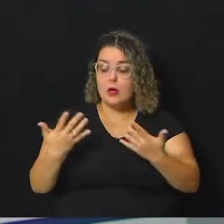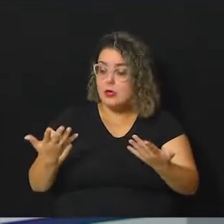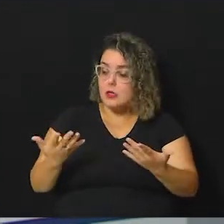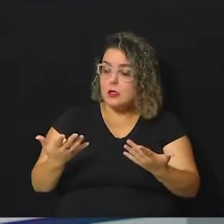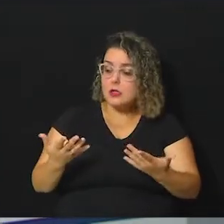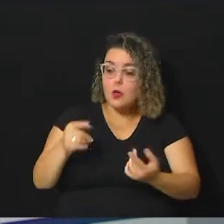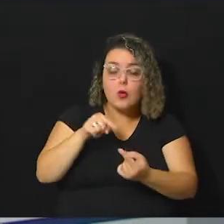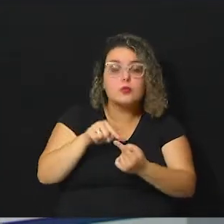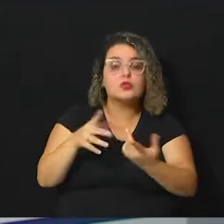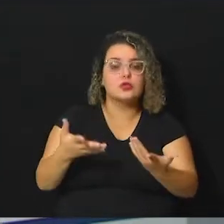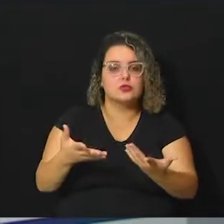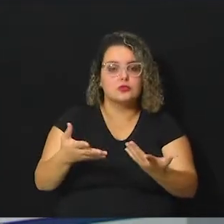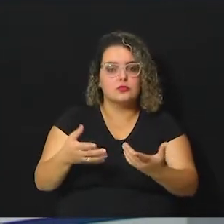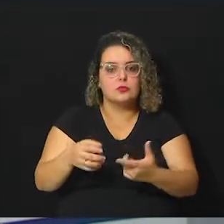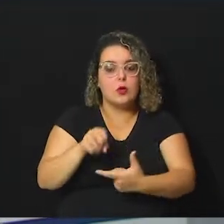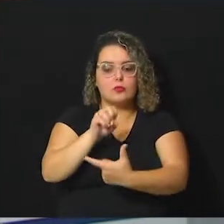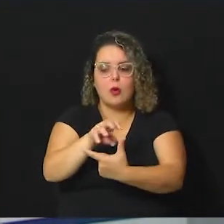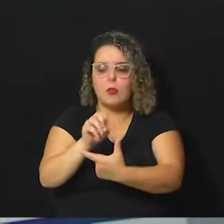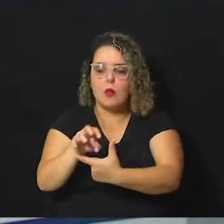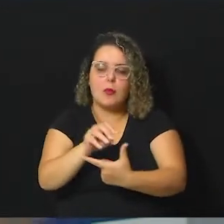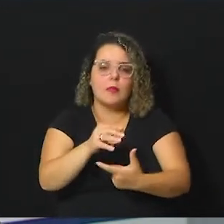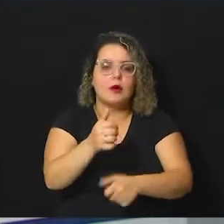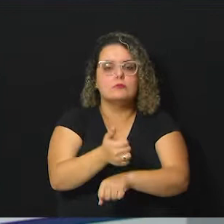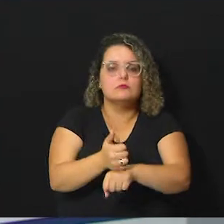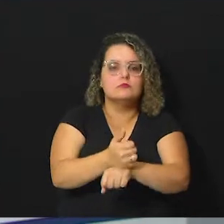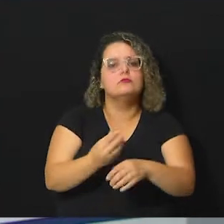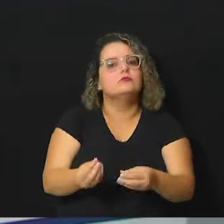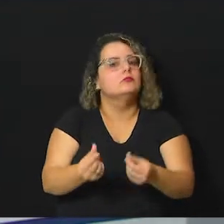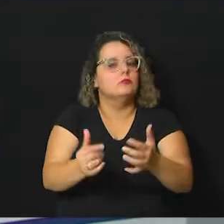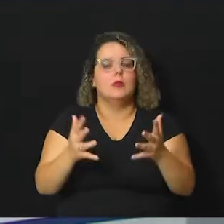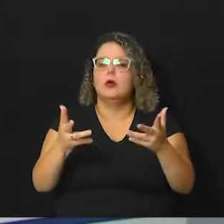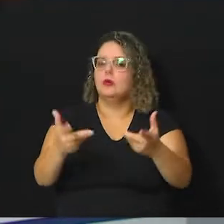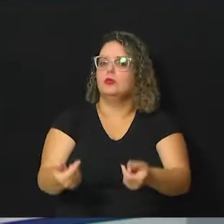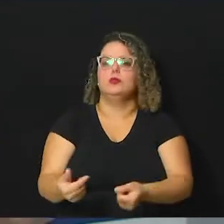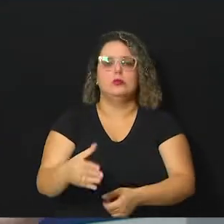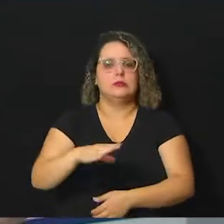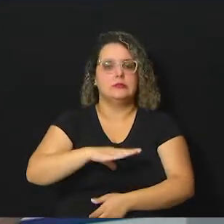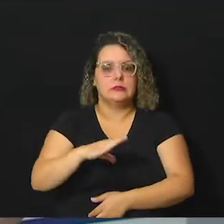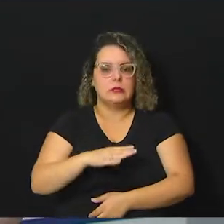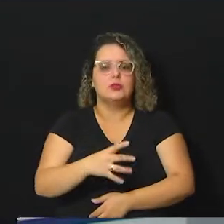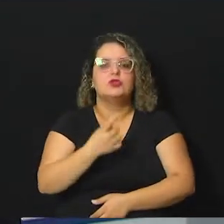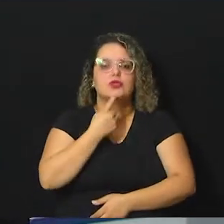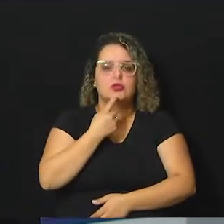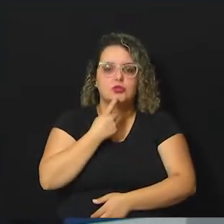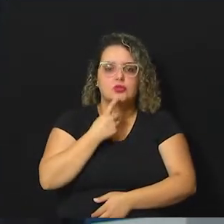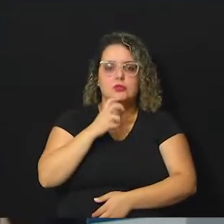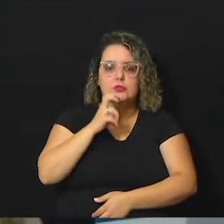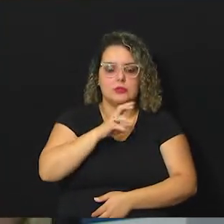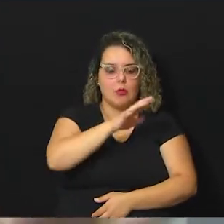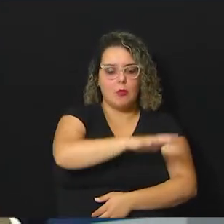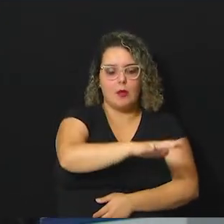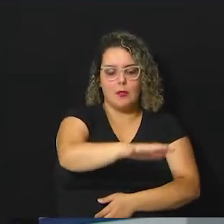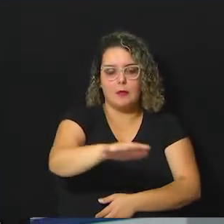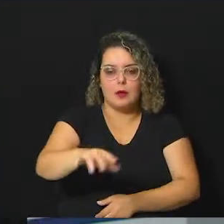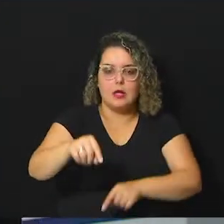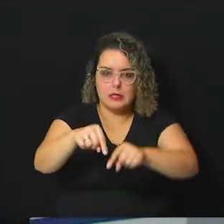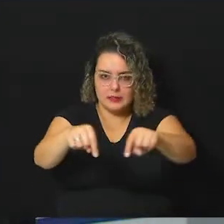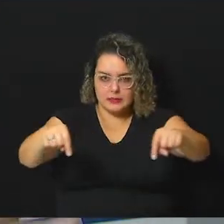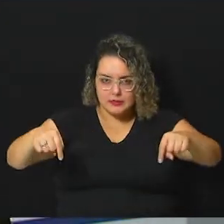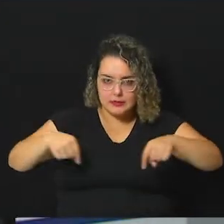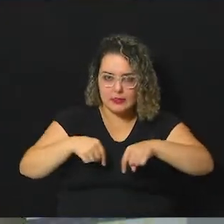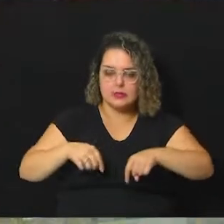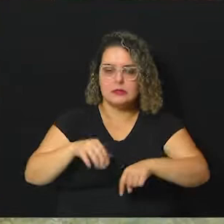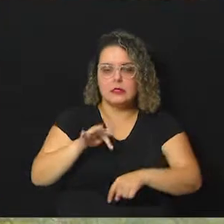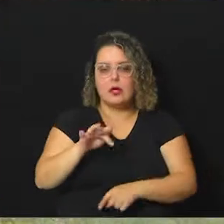é levar cursos de alfabetização e qualificação profissional para toda a população de Campinas. Nós temos nas 5 regiões salas